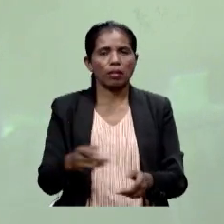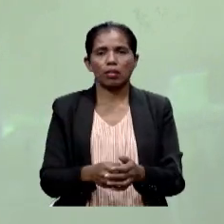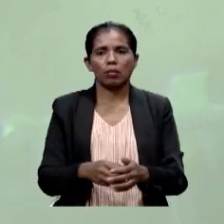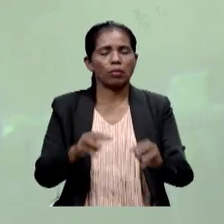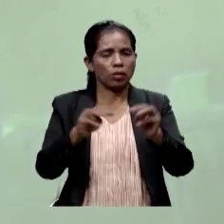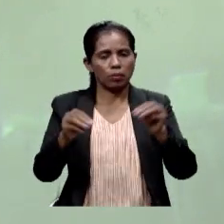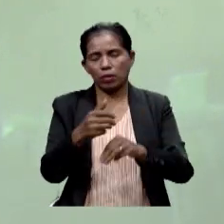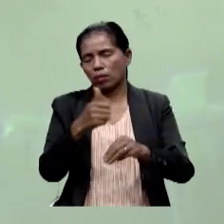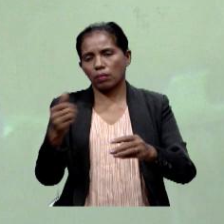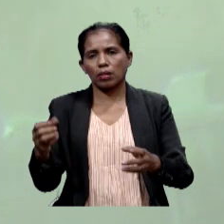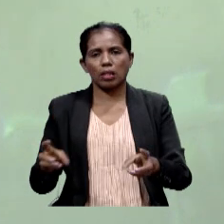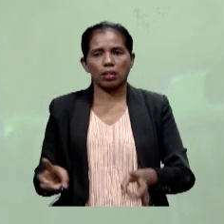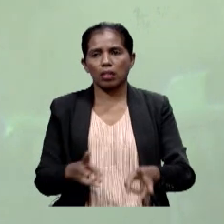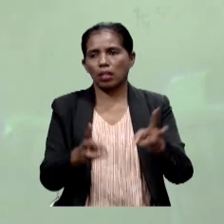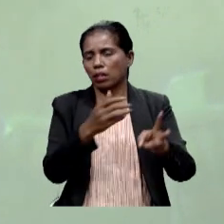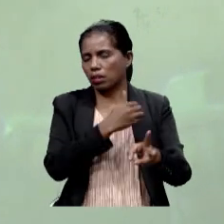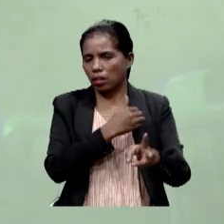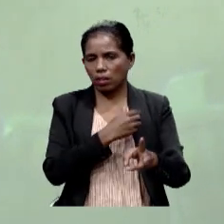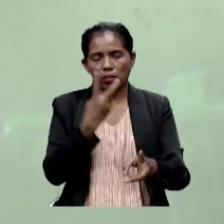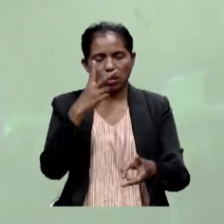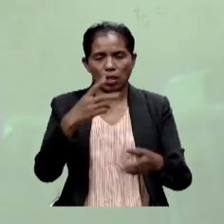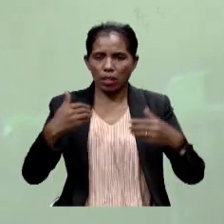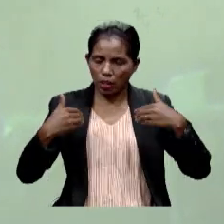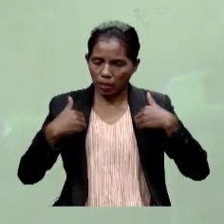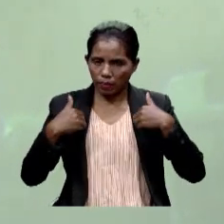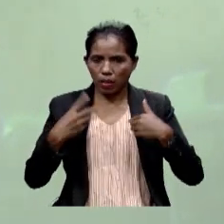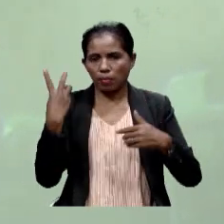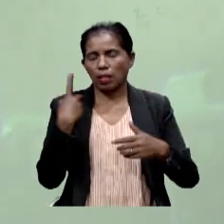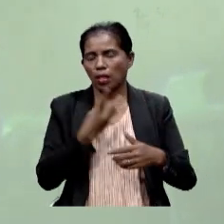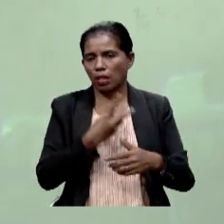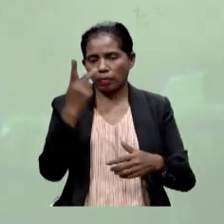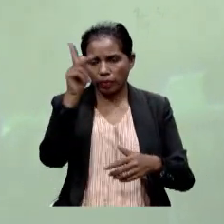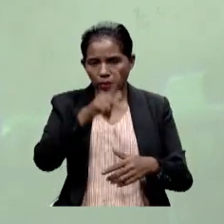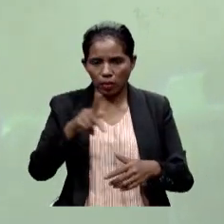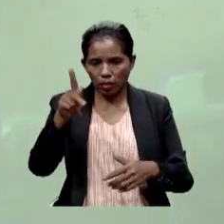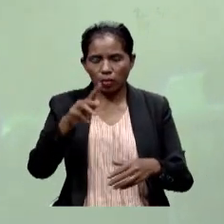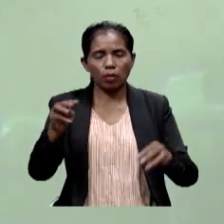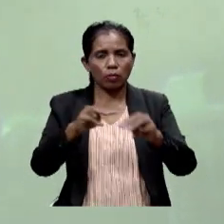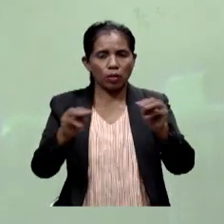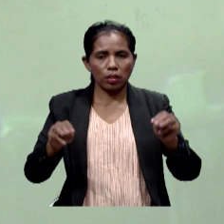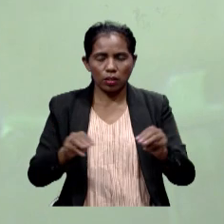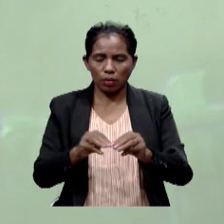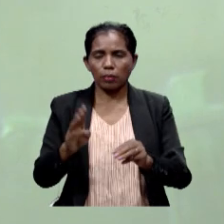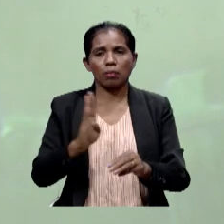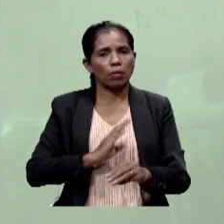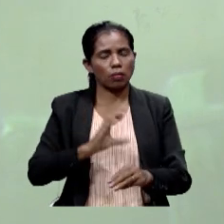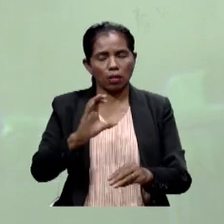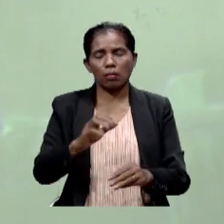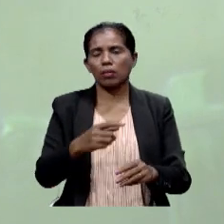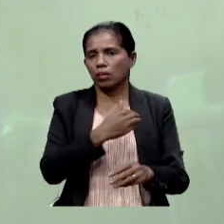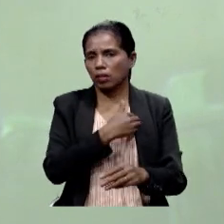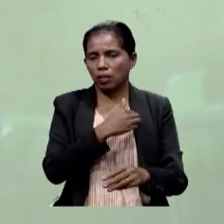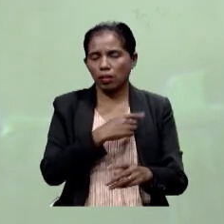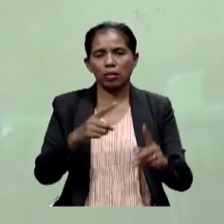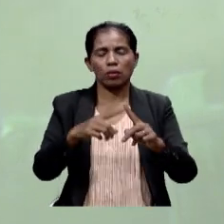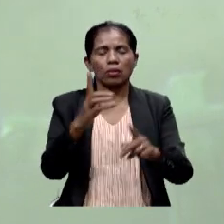e liga para a minha fiscalização e a município Baucaumos, a Mr. Loro até terá seguido, o rio